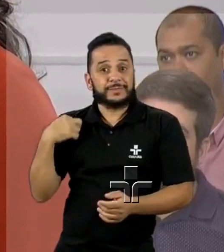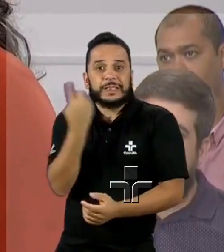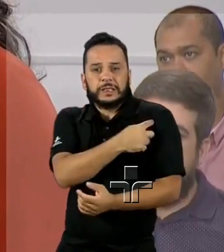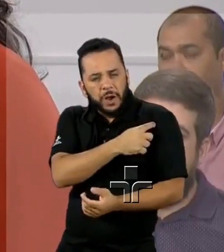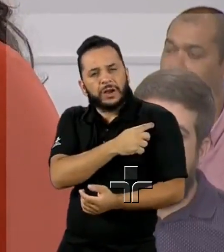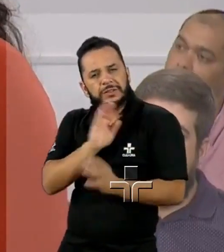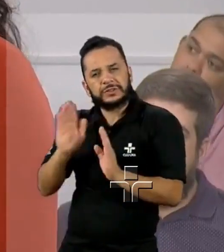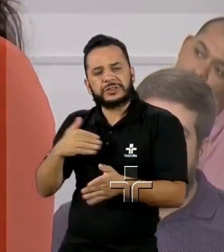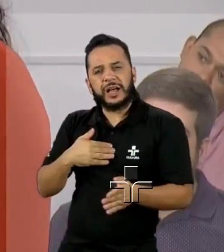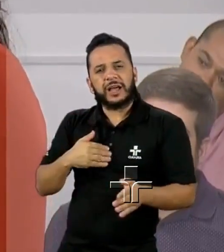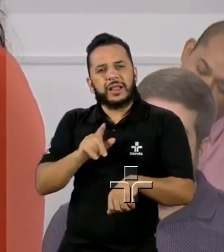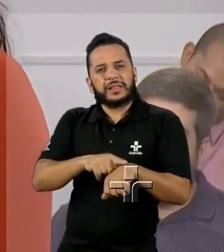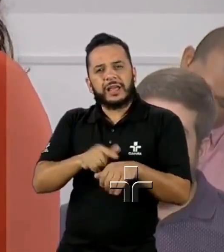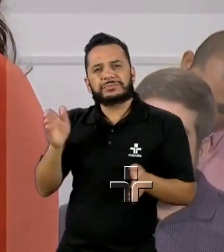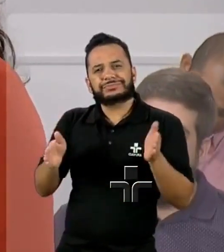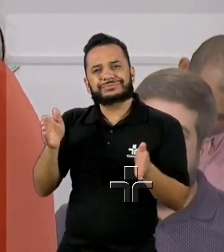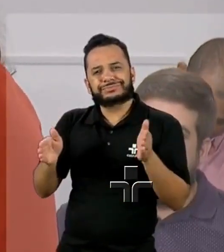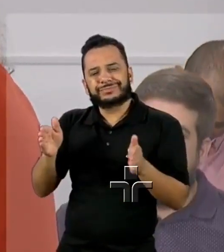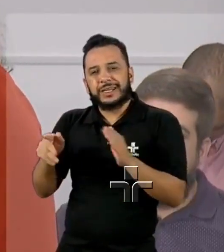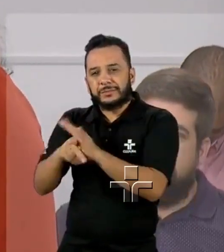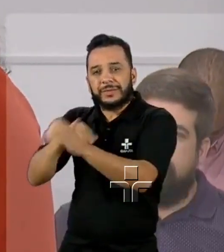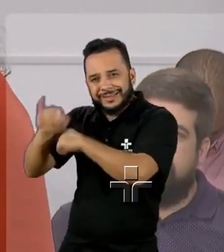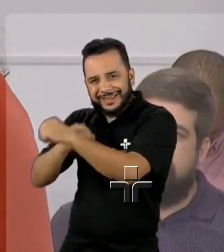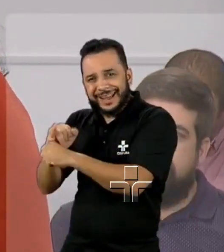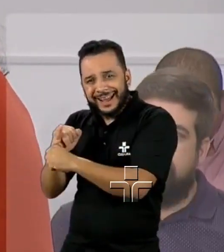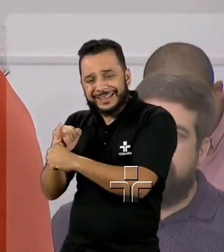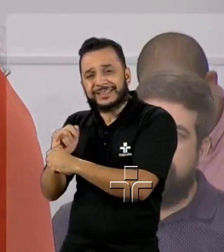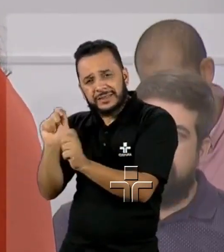redes sociais, ele é roubado do tempo que teríamos para a leitura.